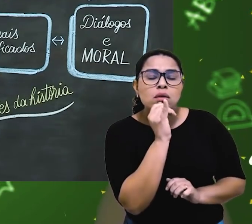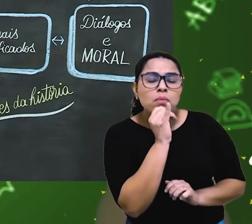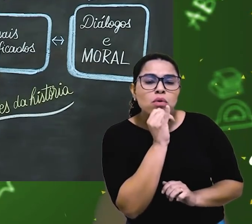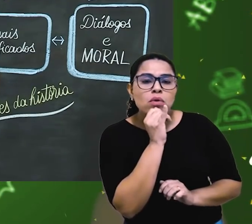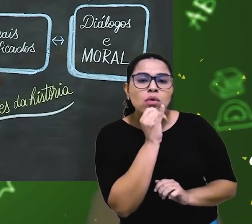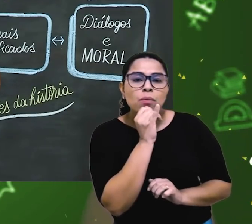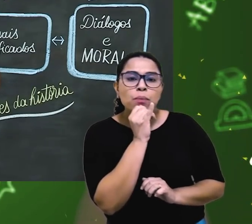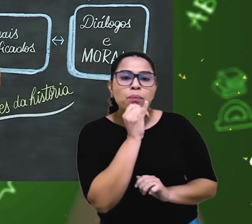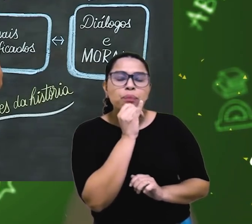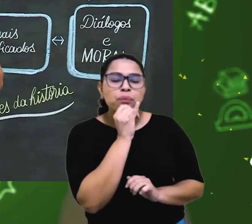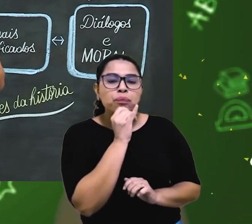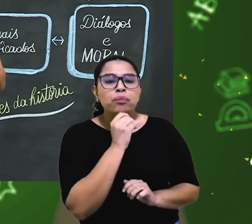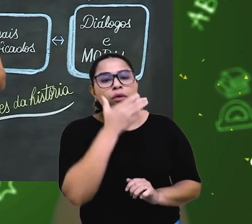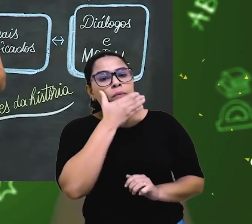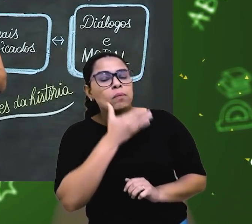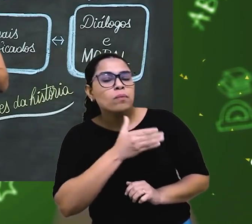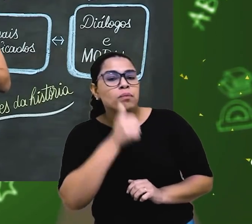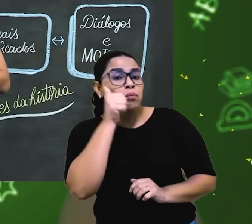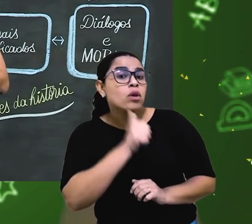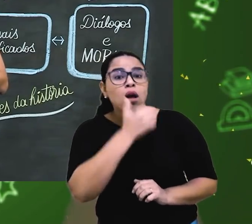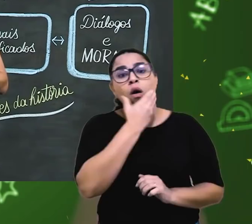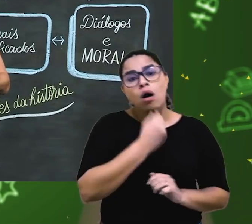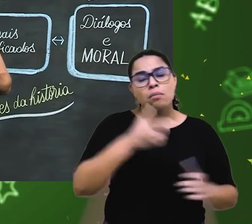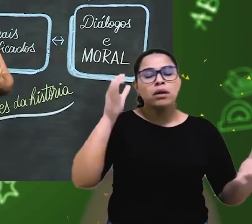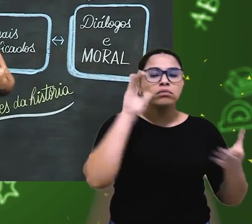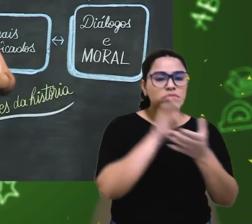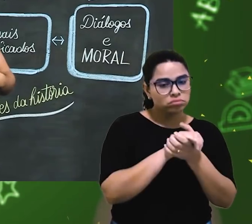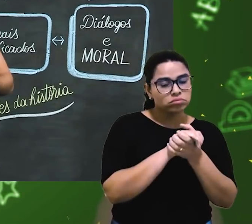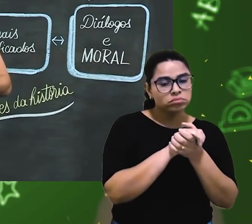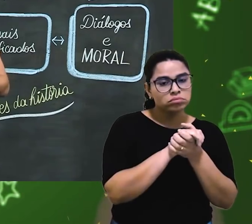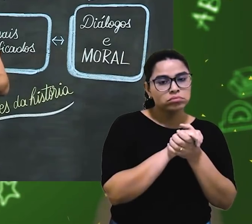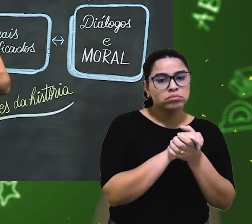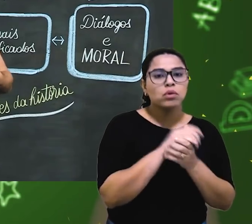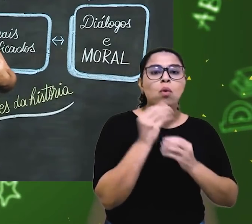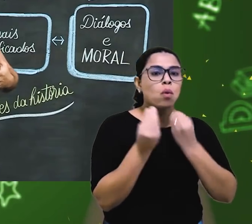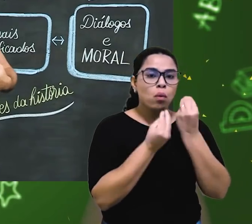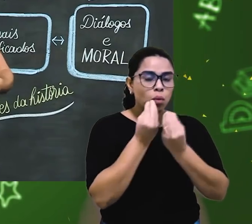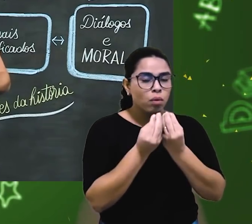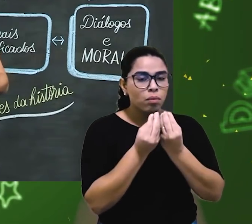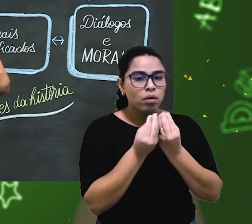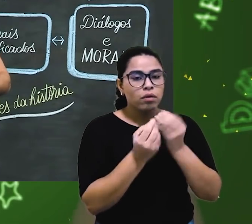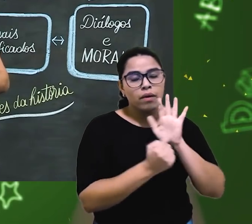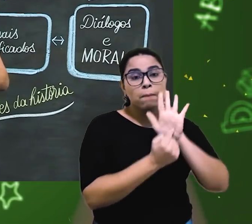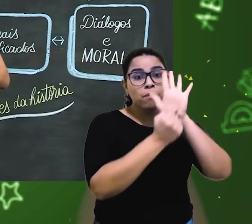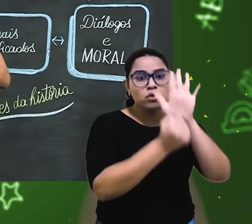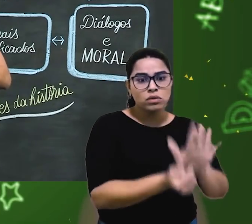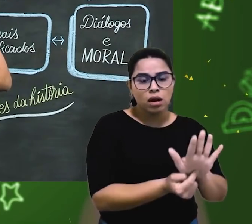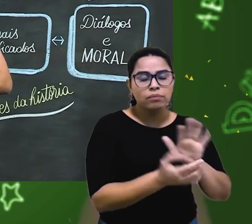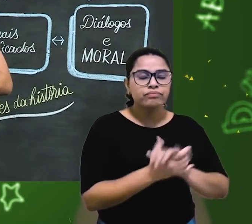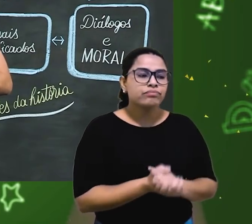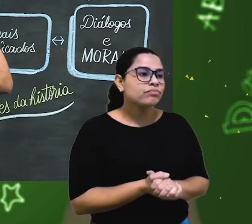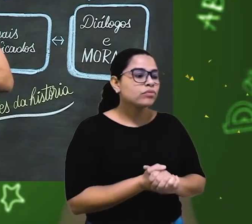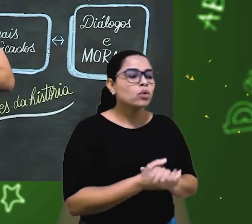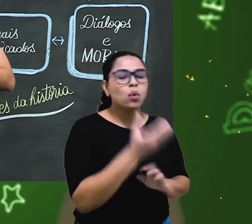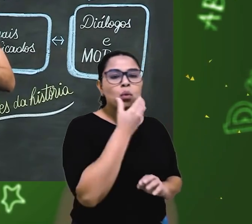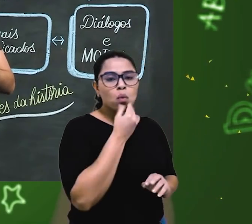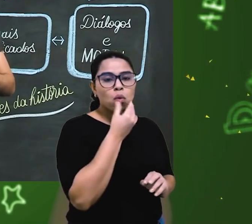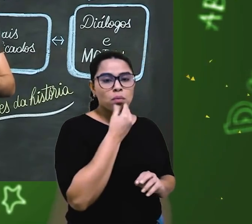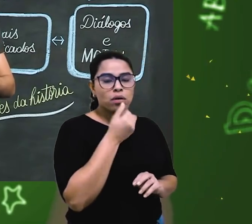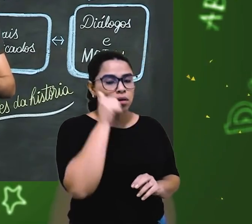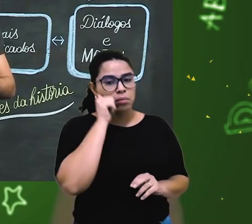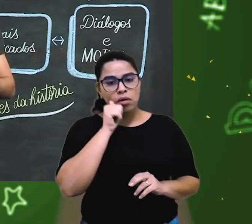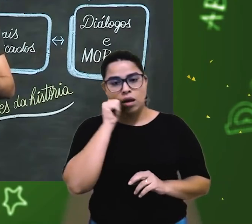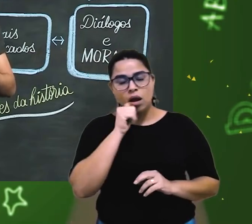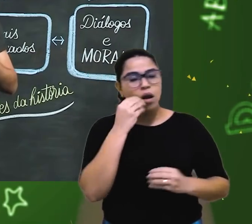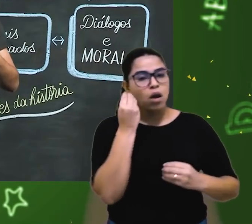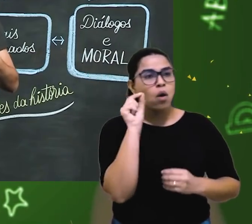casal que se separa. Então, a primeira cena, a situação inicial, vai descrever pra gente os primeiros parágrafos, como esse casal se relaciona, o que é que está